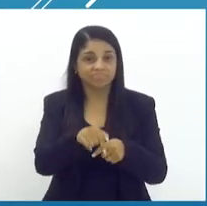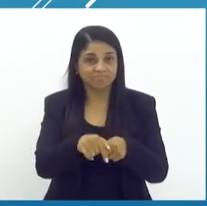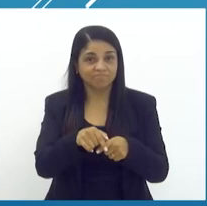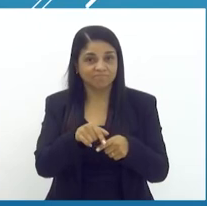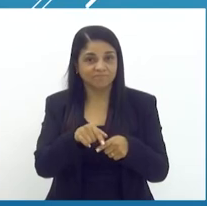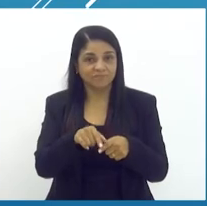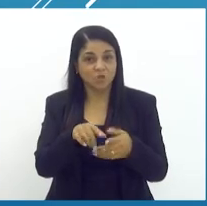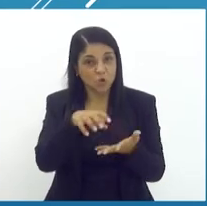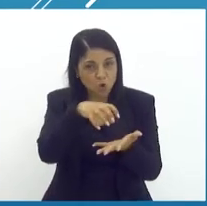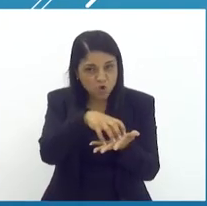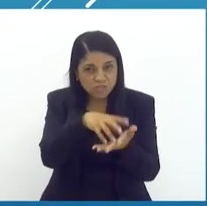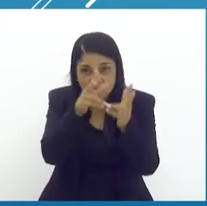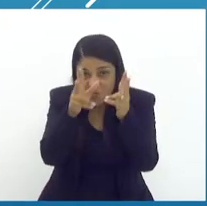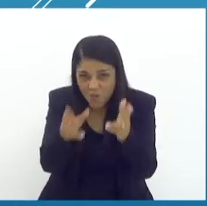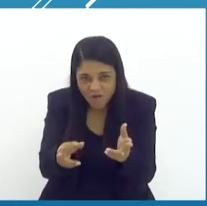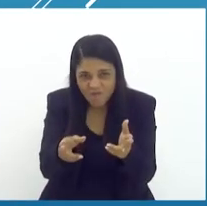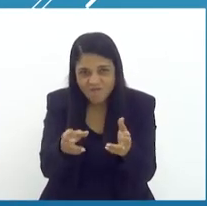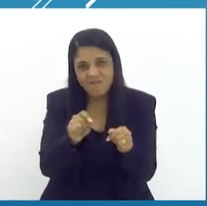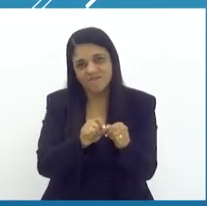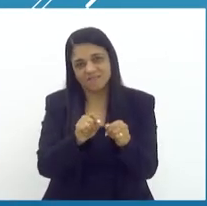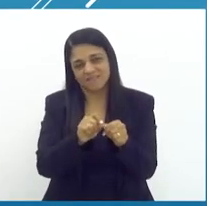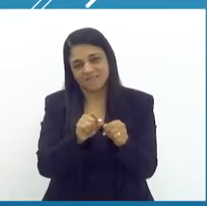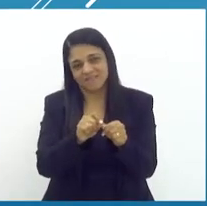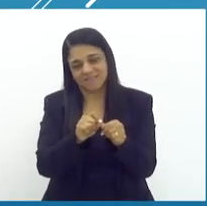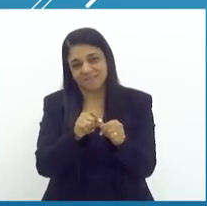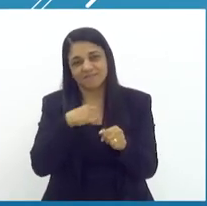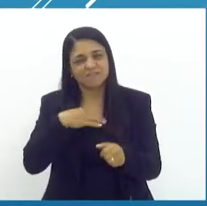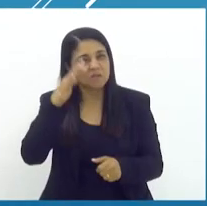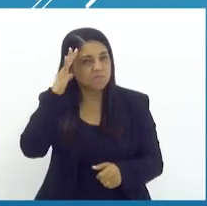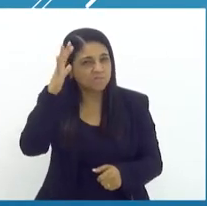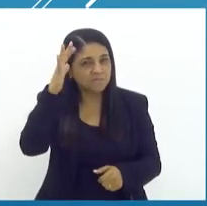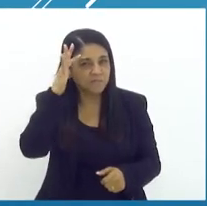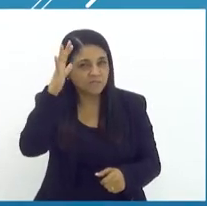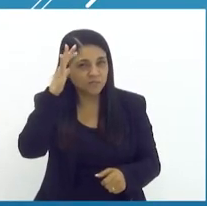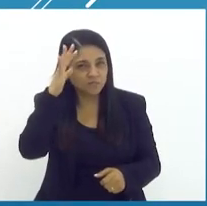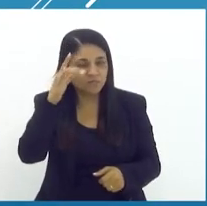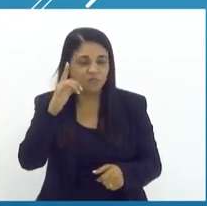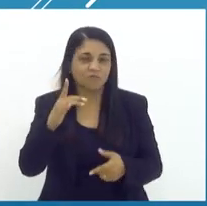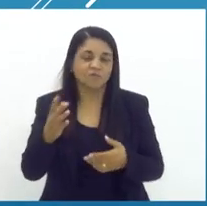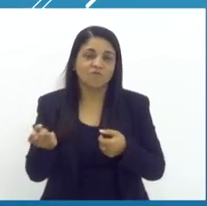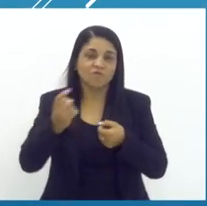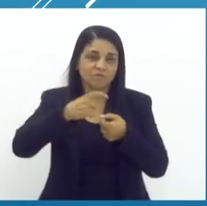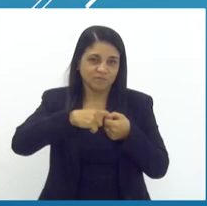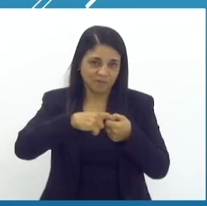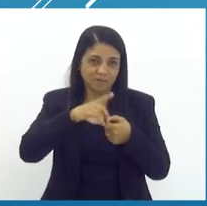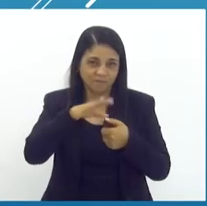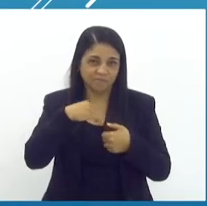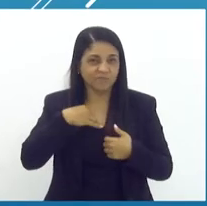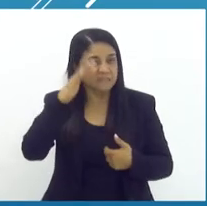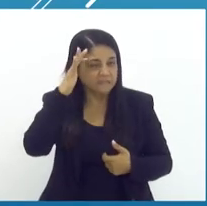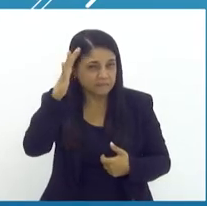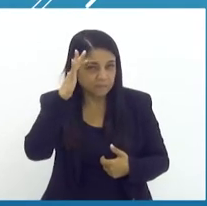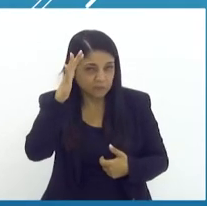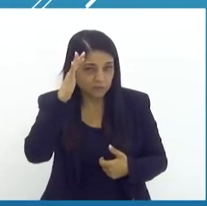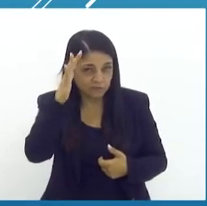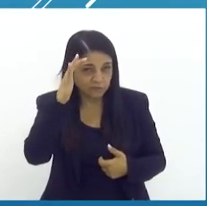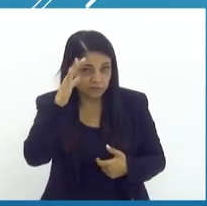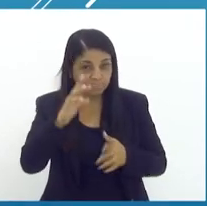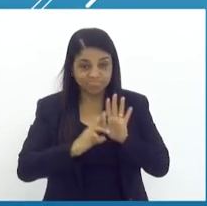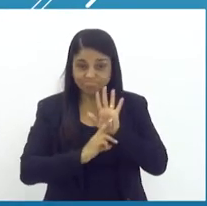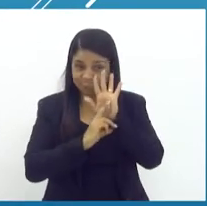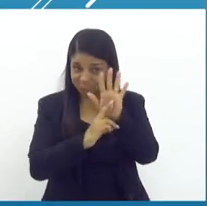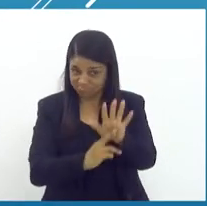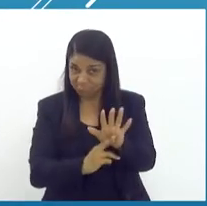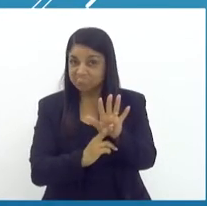conselho não vai fazer a mesma coisa alguém imaginou por exemplo já que a gente vamos voltar para crimes privados Alguém já imaginou representantes